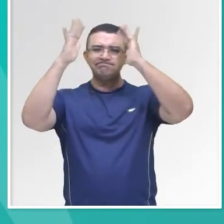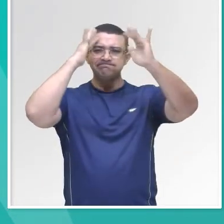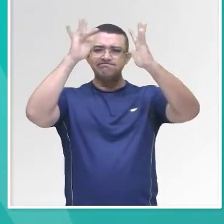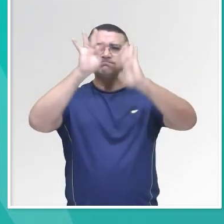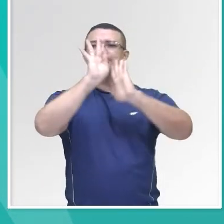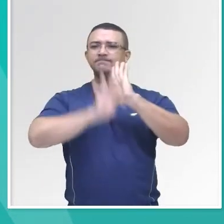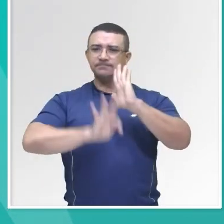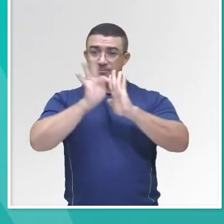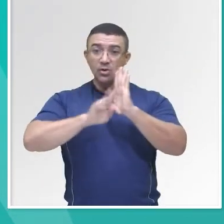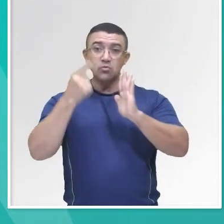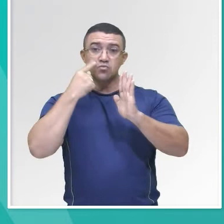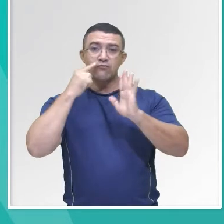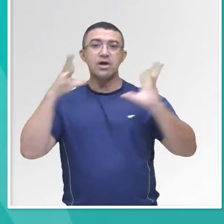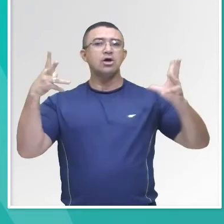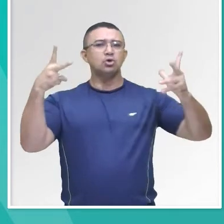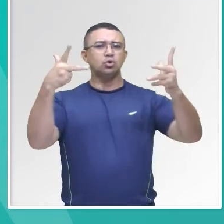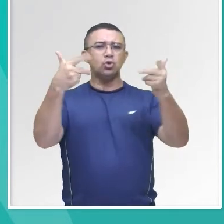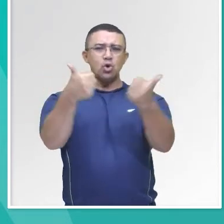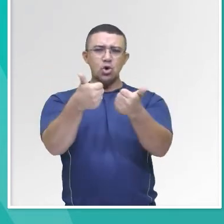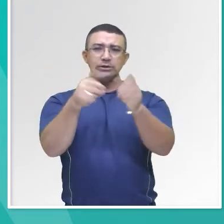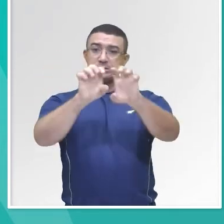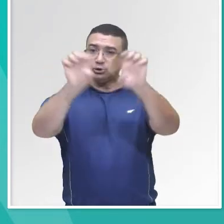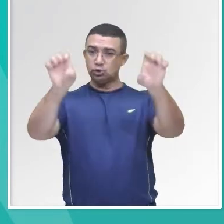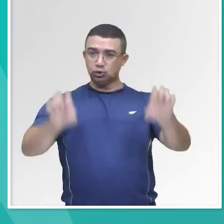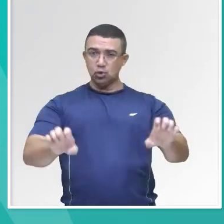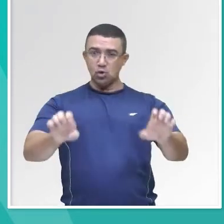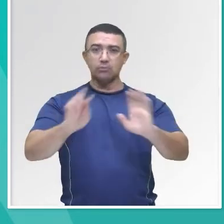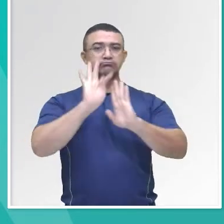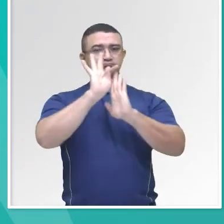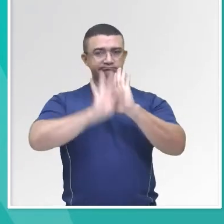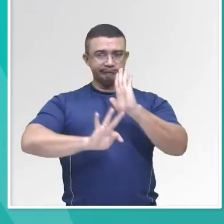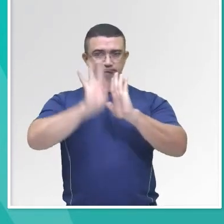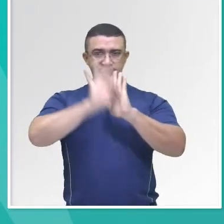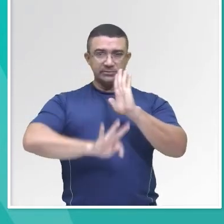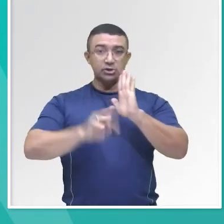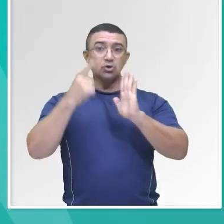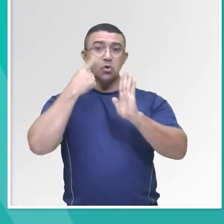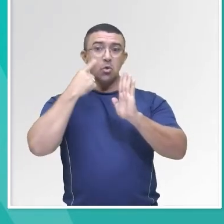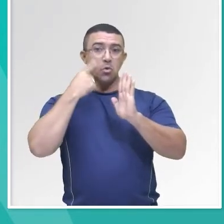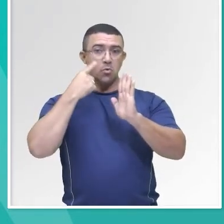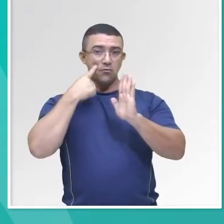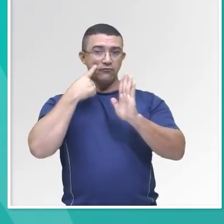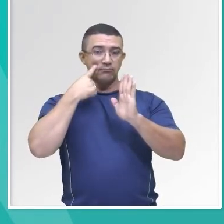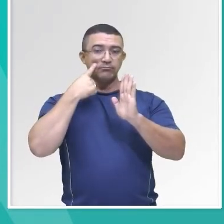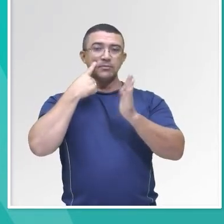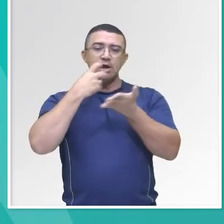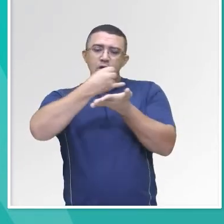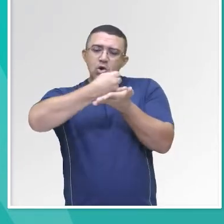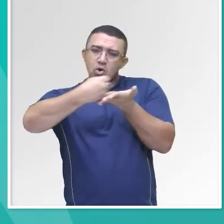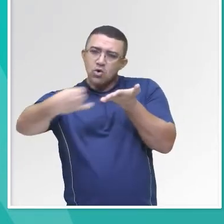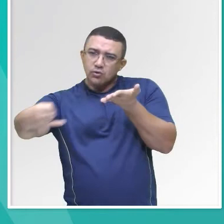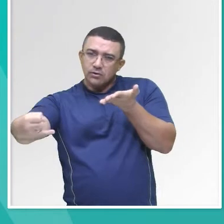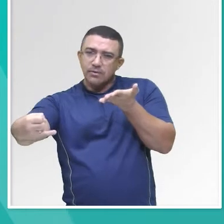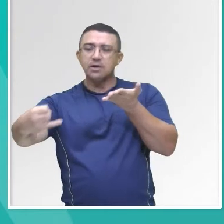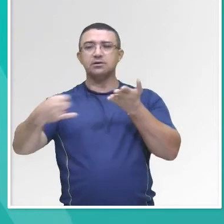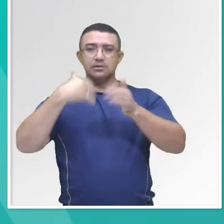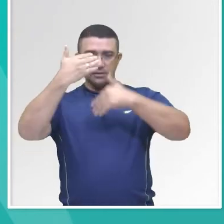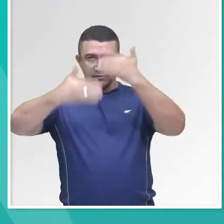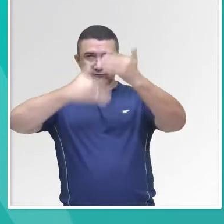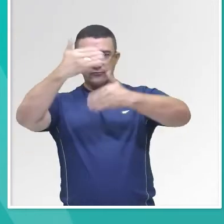toda a estrutura do texto agora desenvolvida, a introdução, o desenvolvimento e a